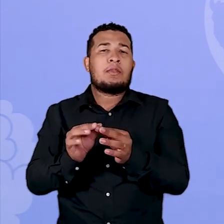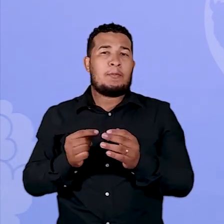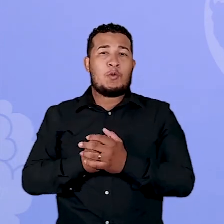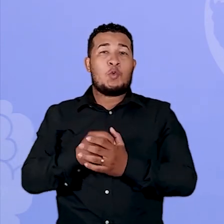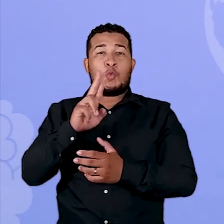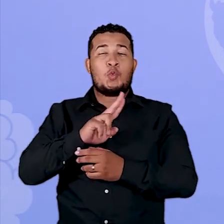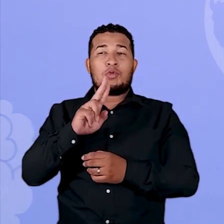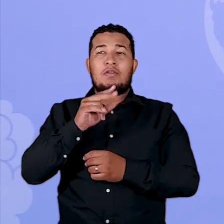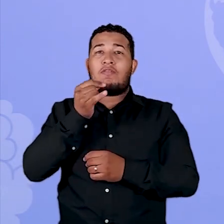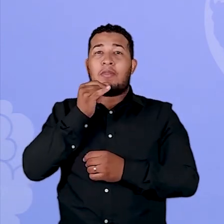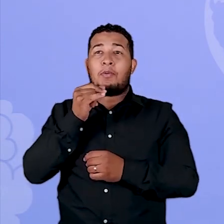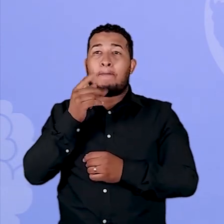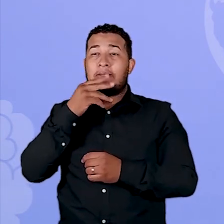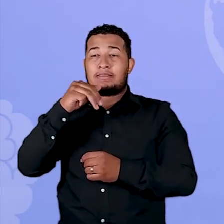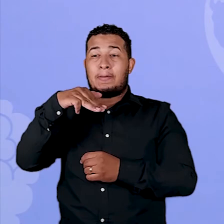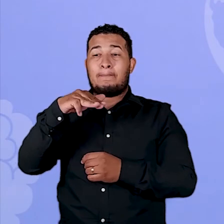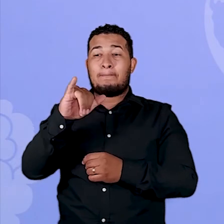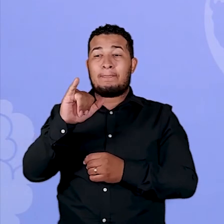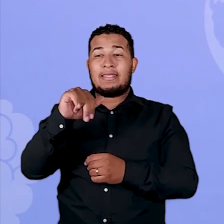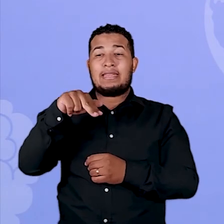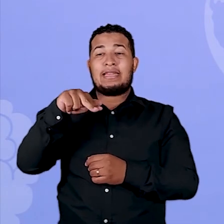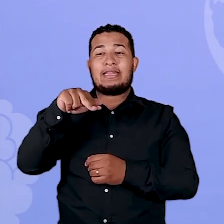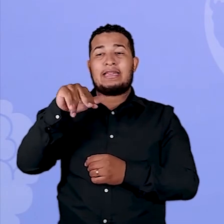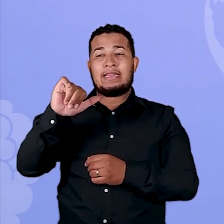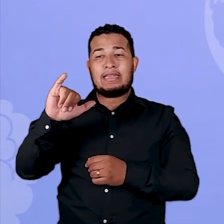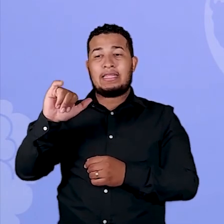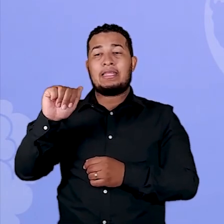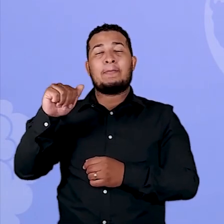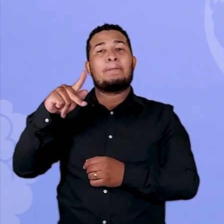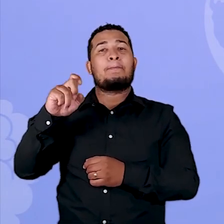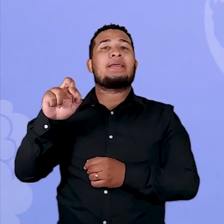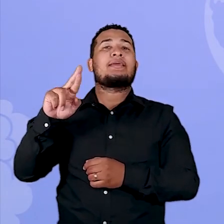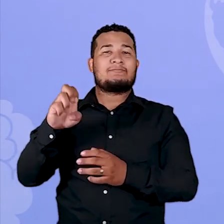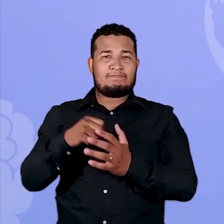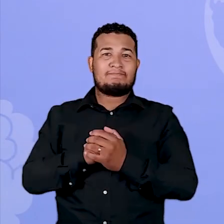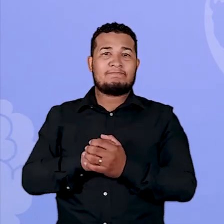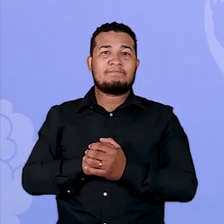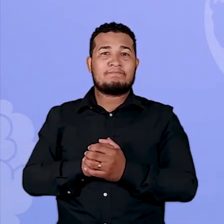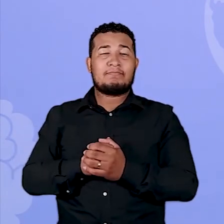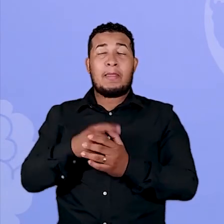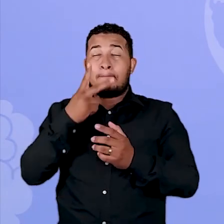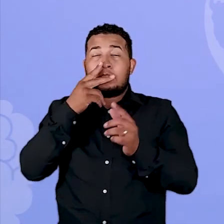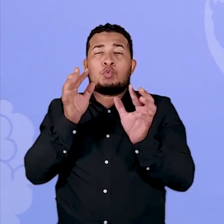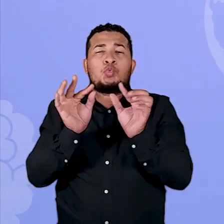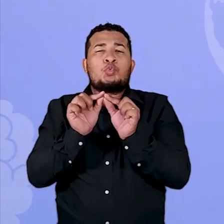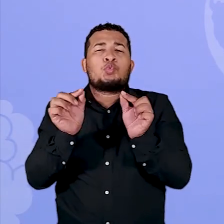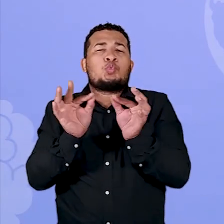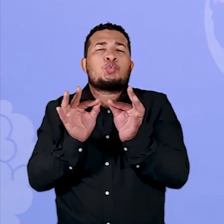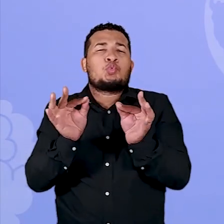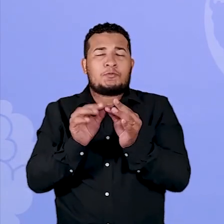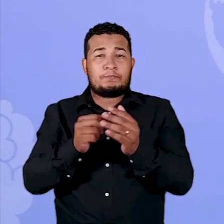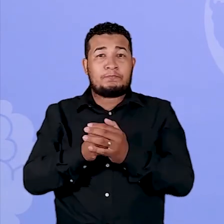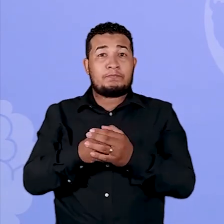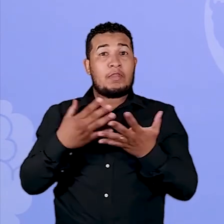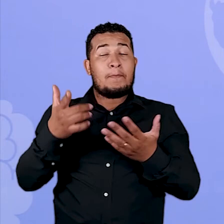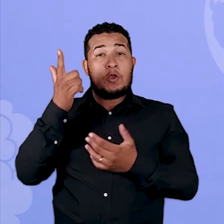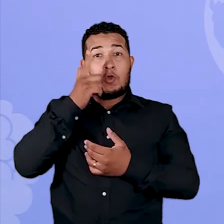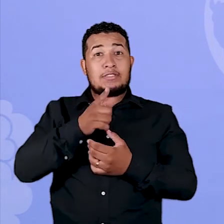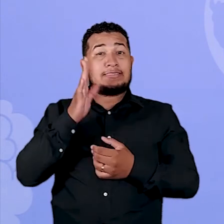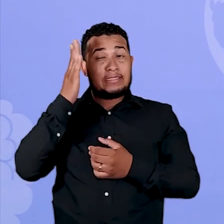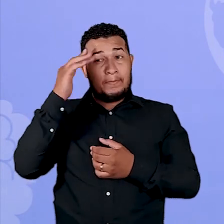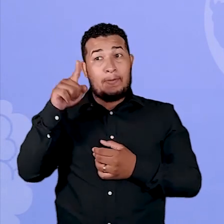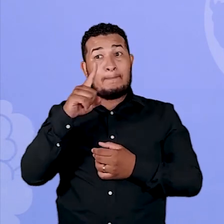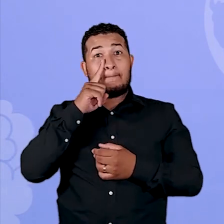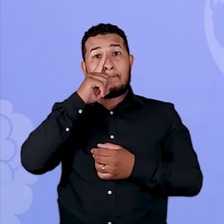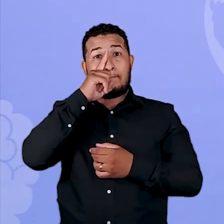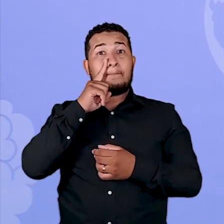vezes, de miliamperes, que é vezes 10 elevado a menos 3, que é uma corrente bem baixinho. Para vocês terem ideia de quão perigoso é, uma